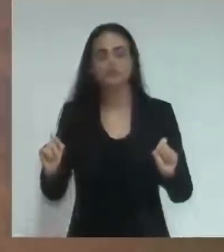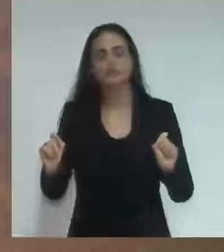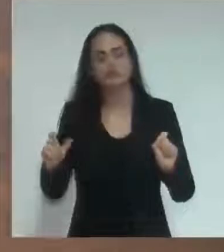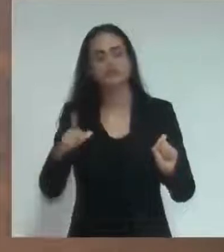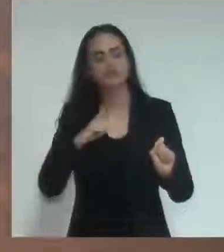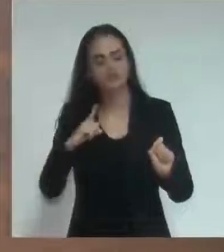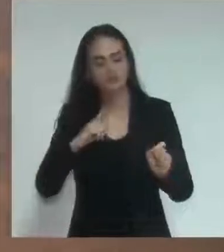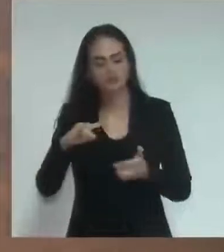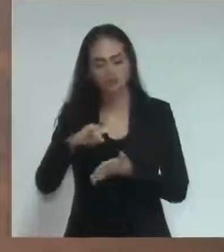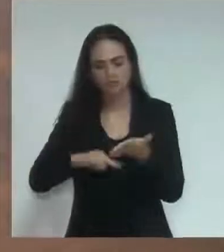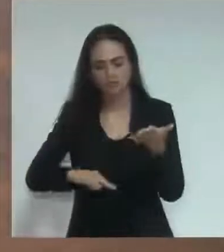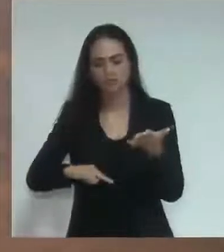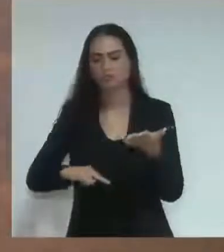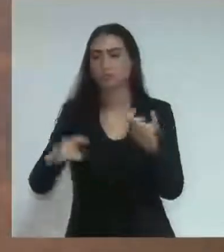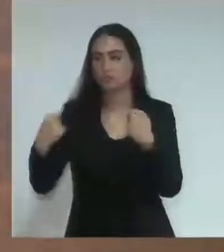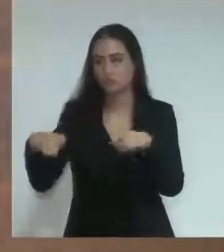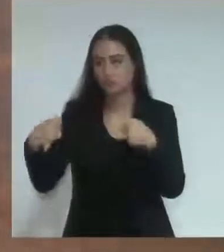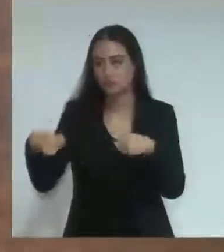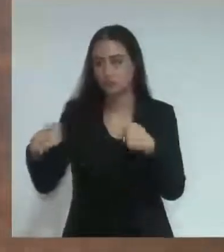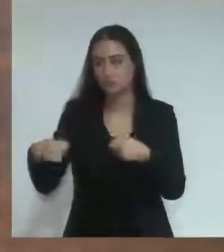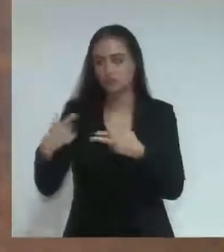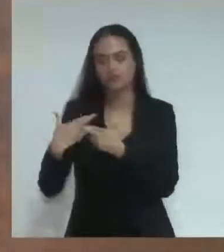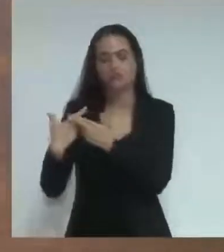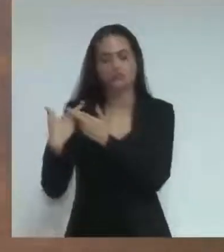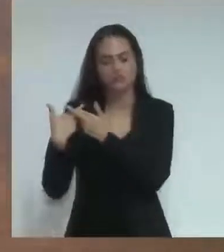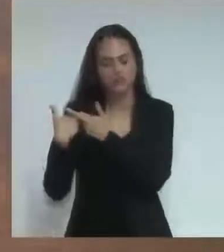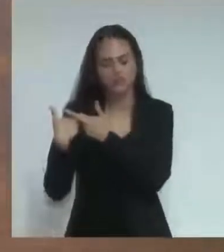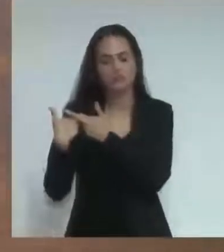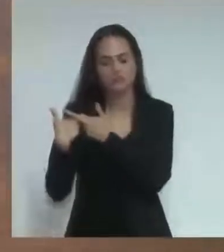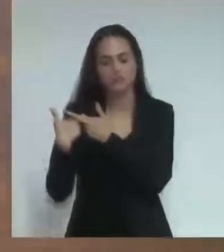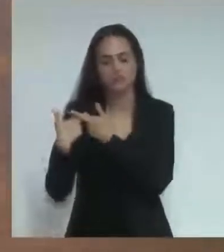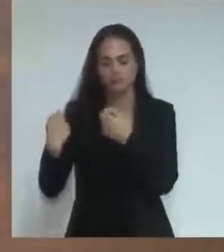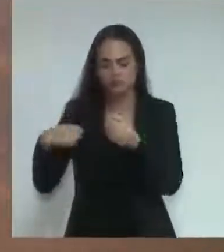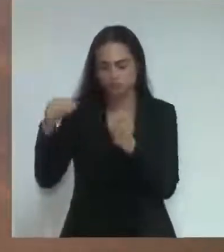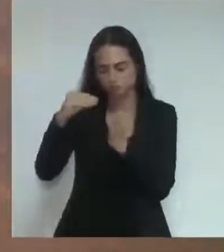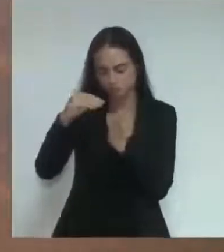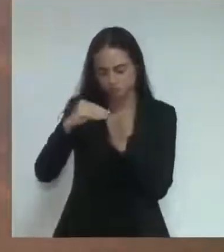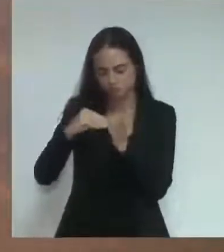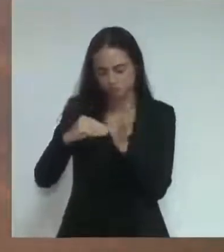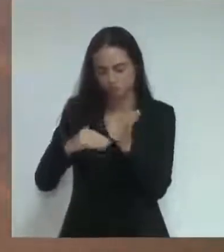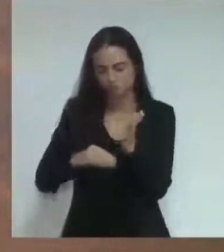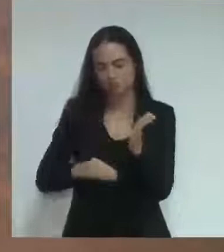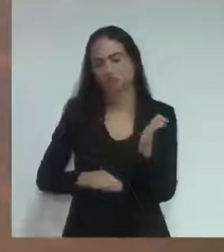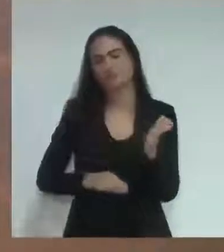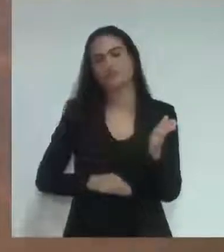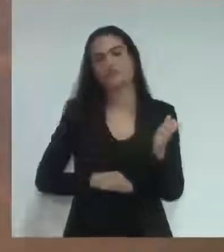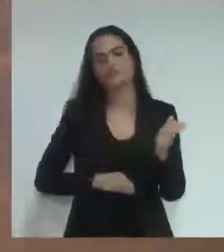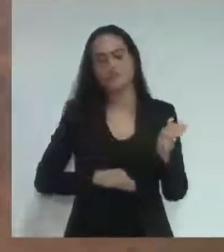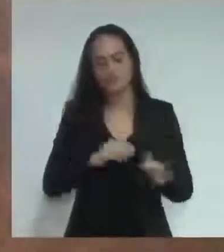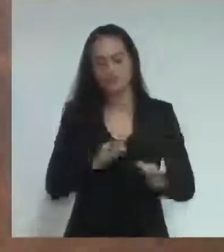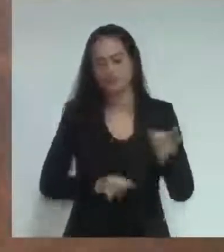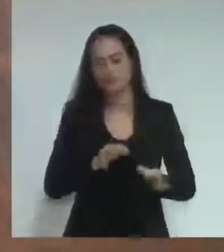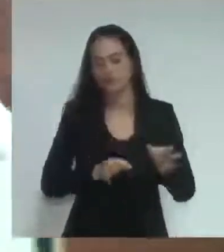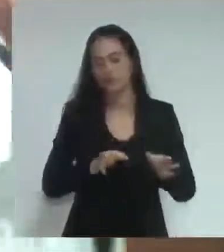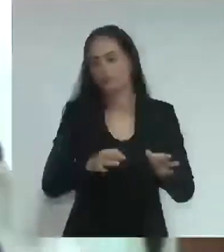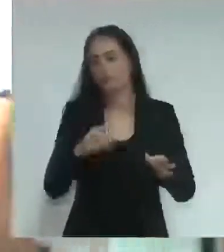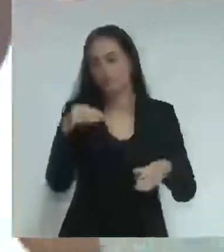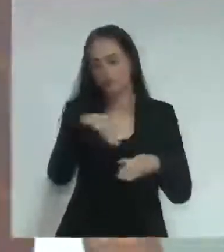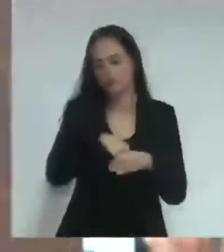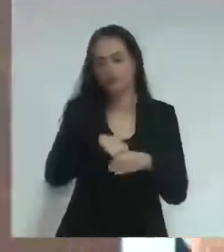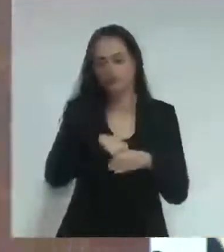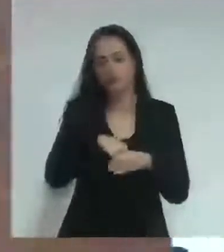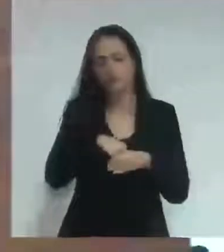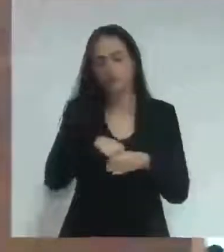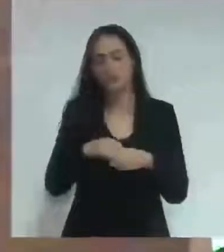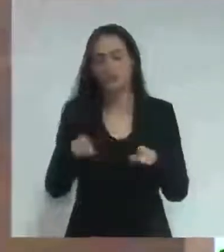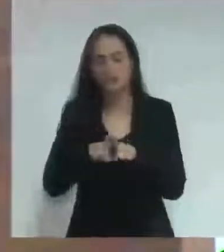de conduta feito pela então promotora do município de Vinhedo, Ana Beatriz Sampaio, com o secretário